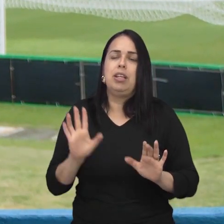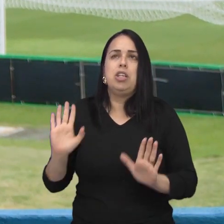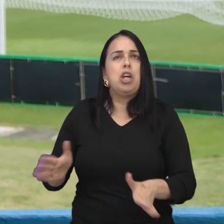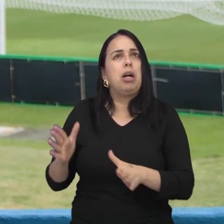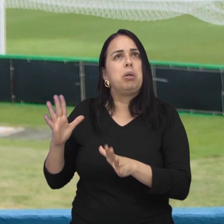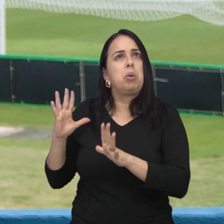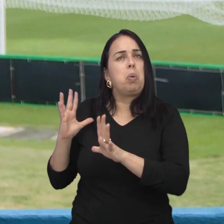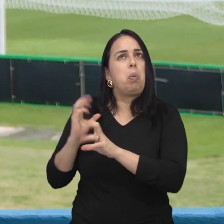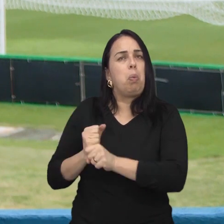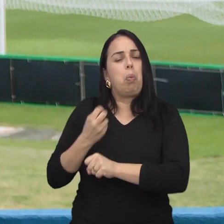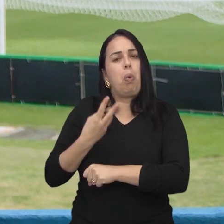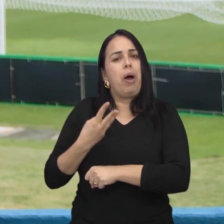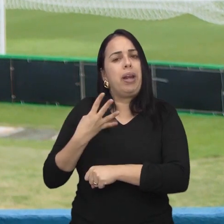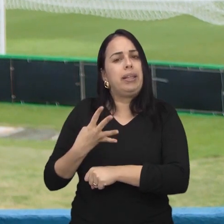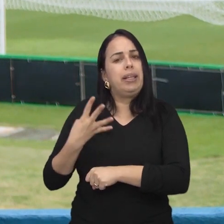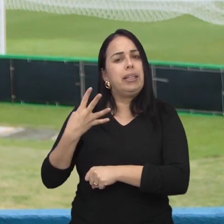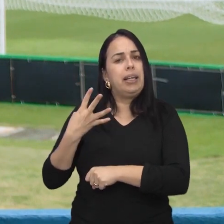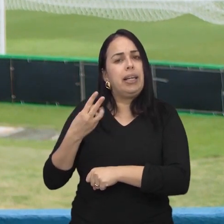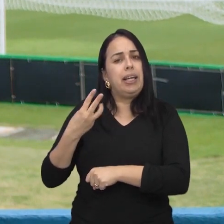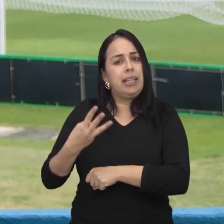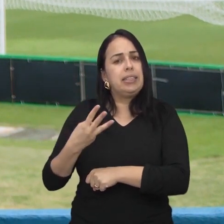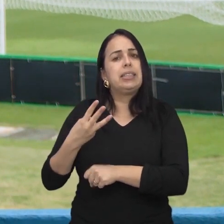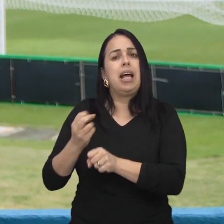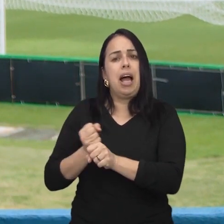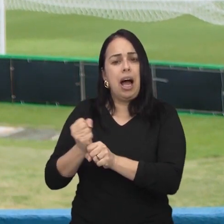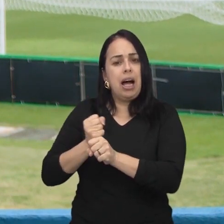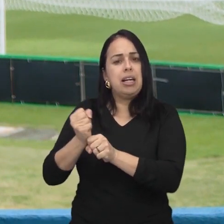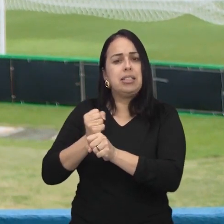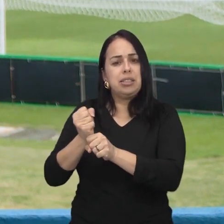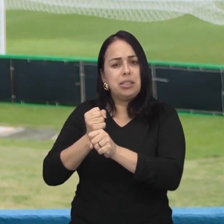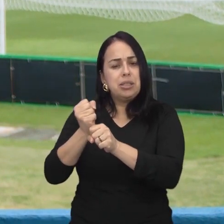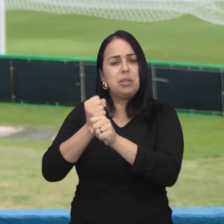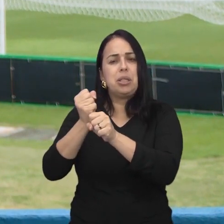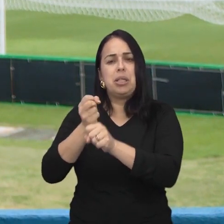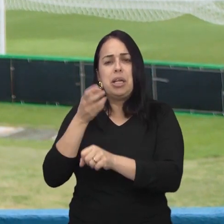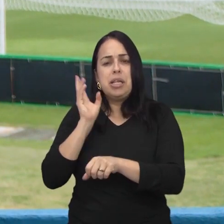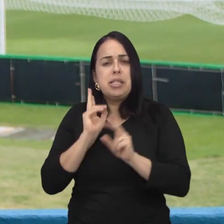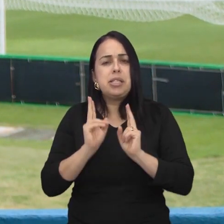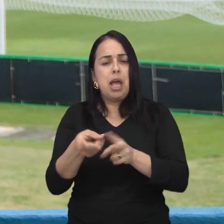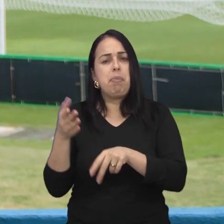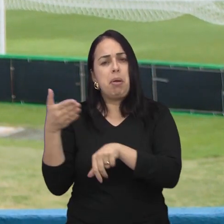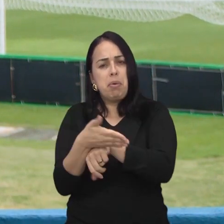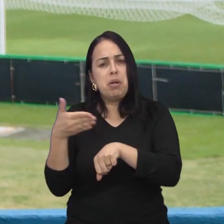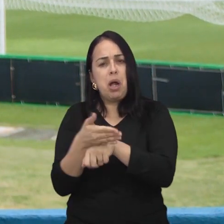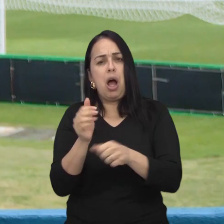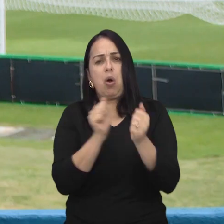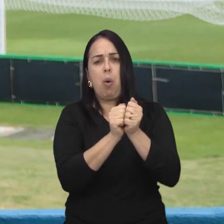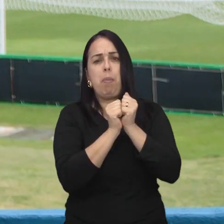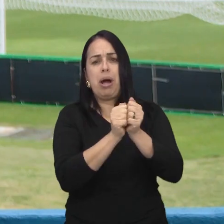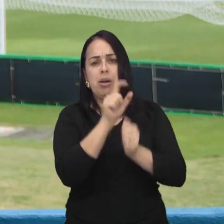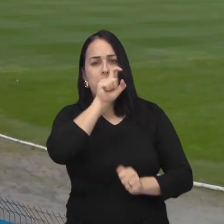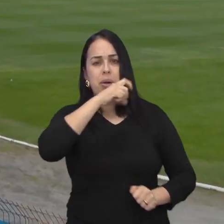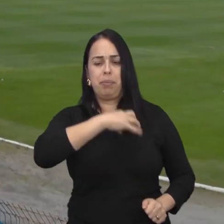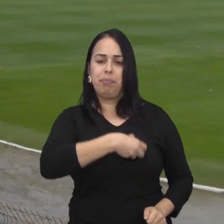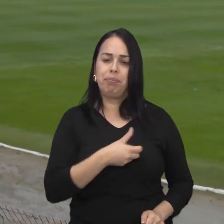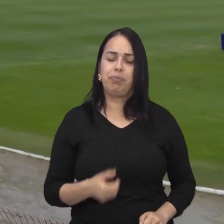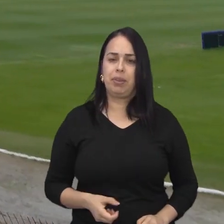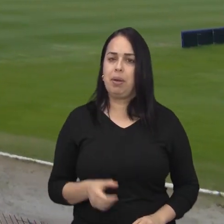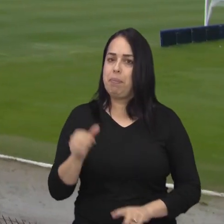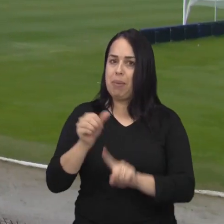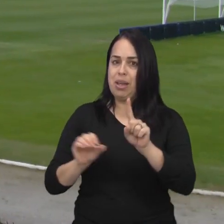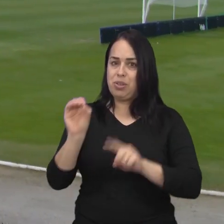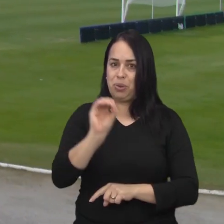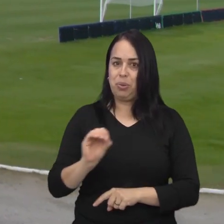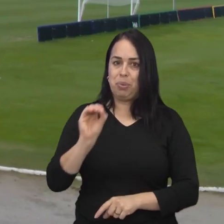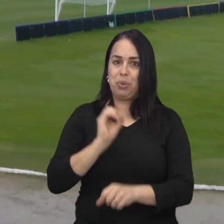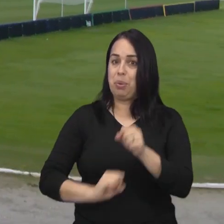com 43 anos, desde 17 anos, estou sempre focado aí com o time, acompanhando. Em outubro